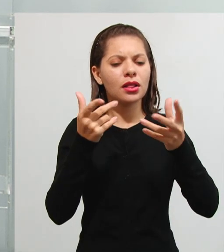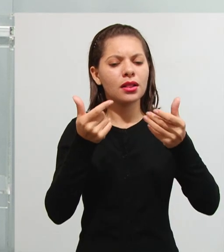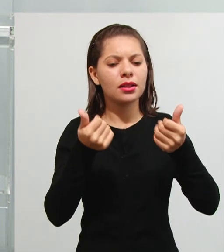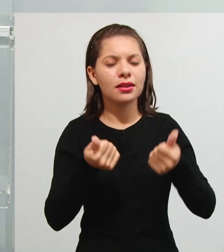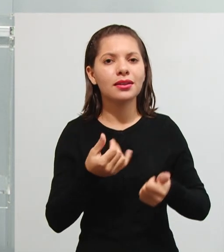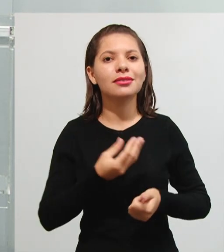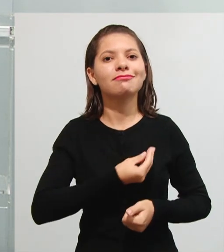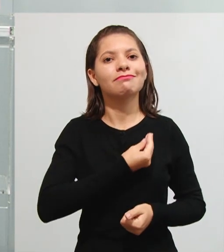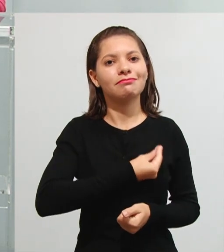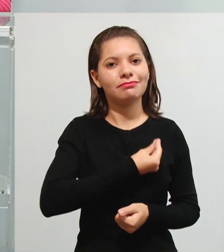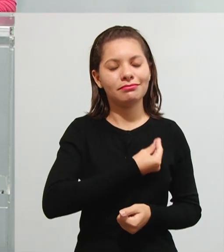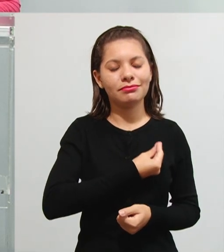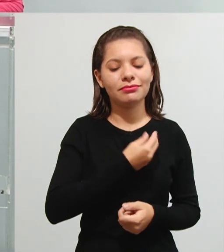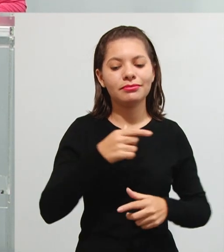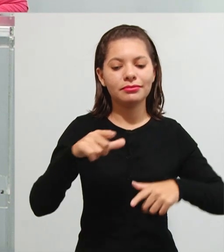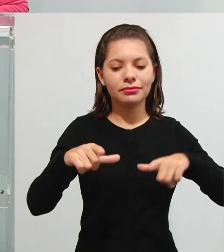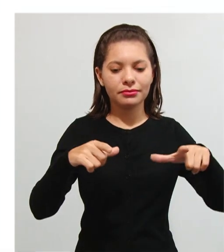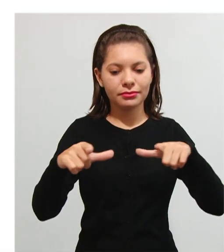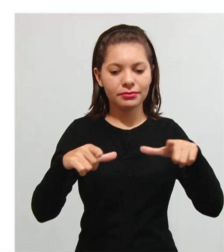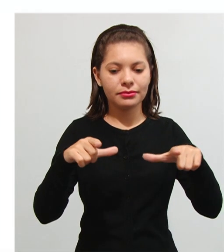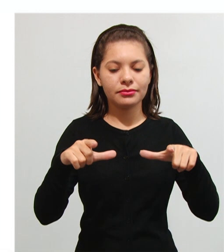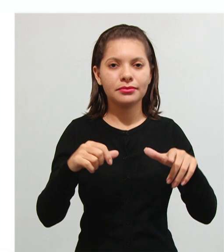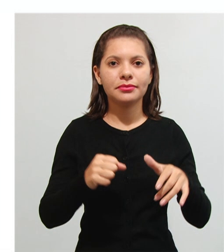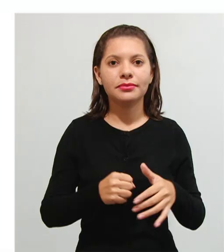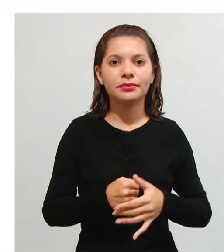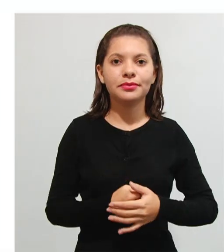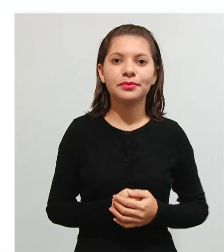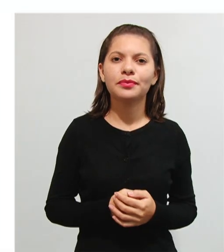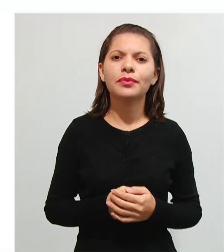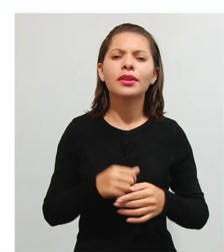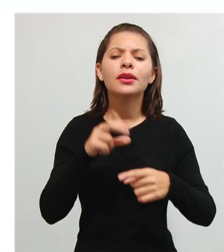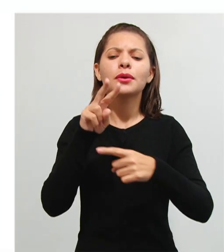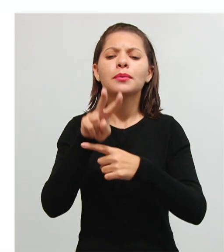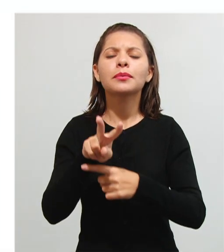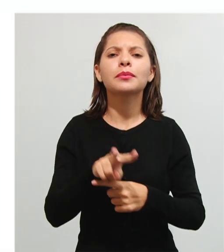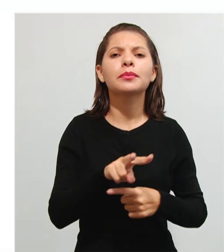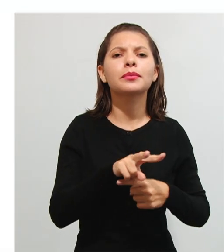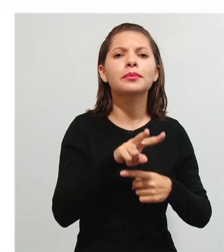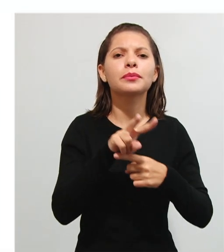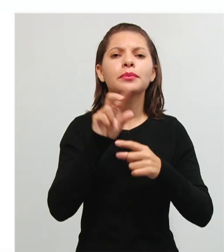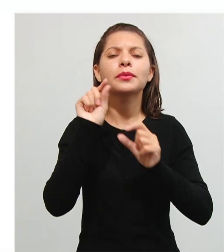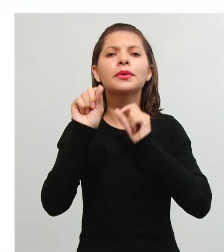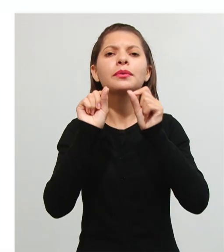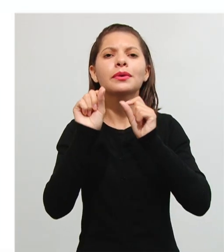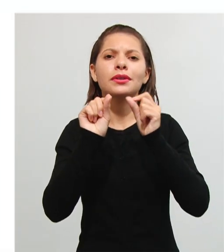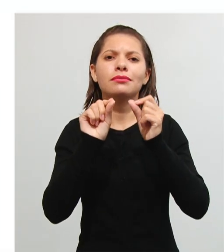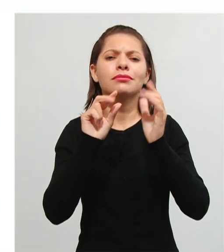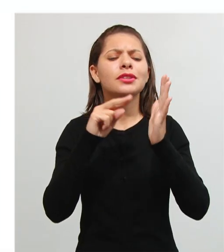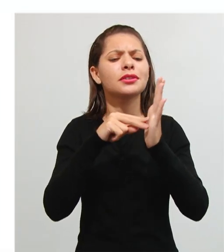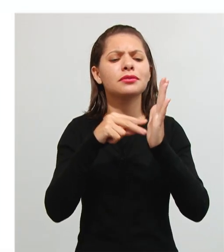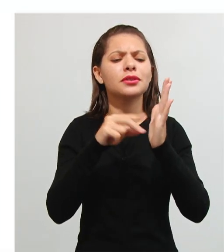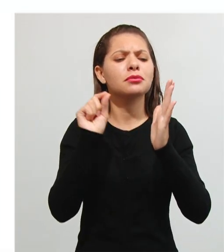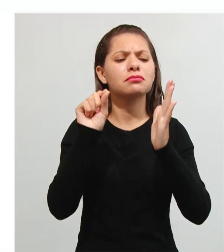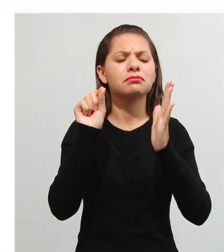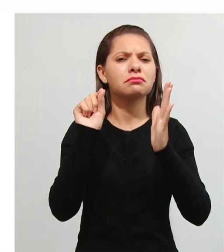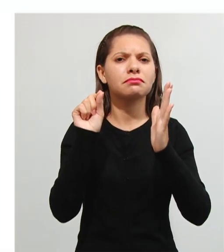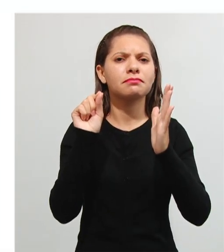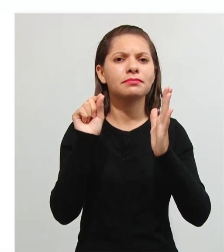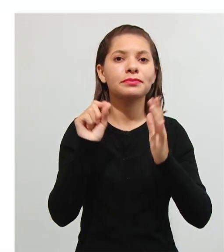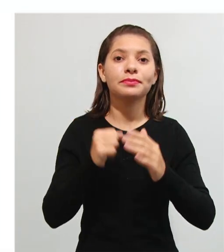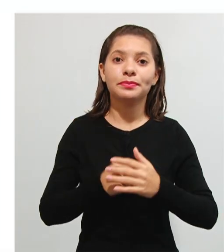no trabalho e monitorar o que seria monitorar as pessoas